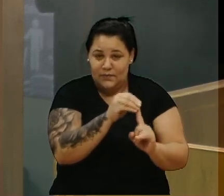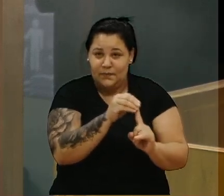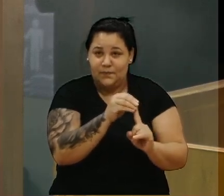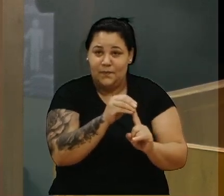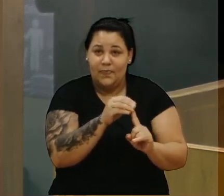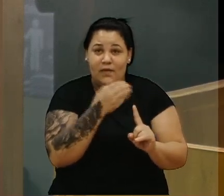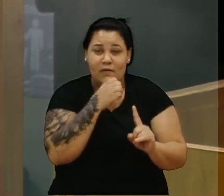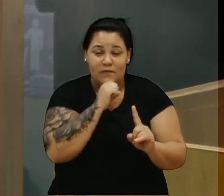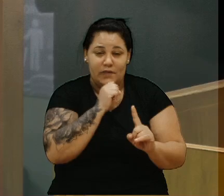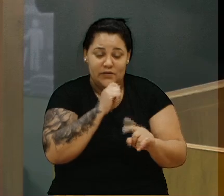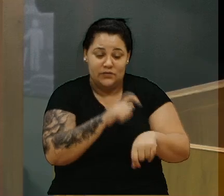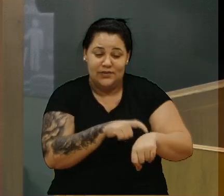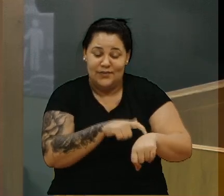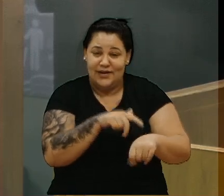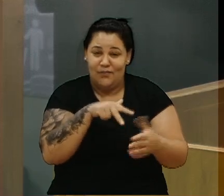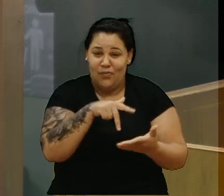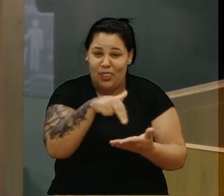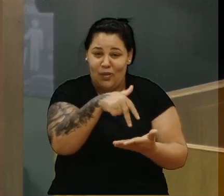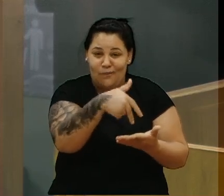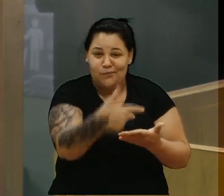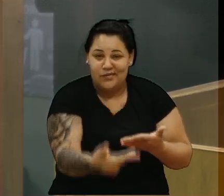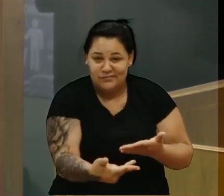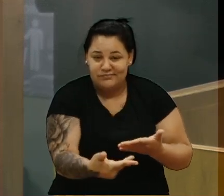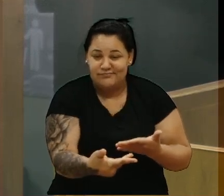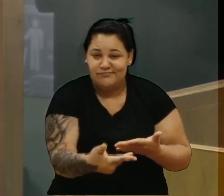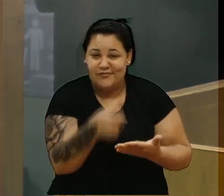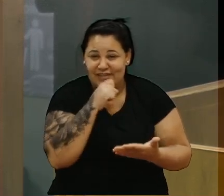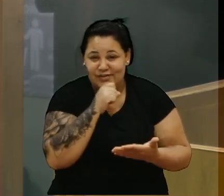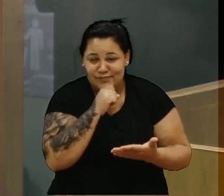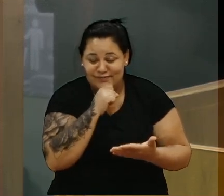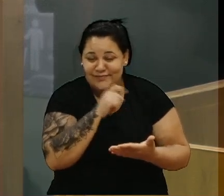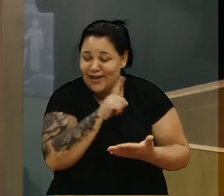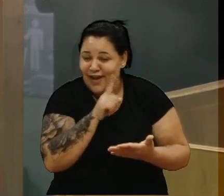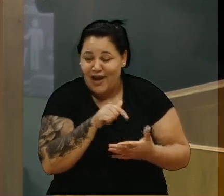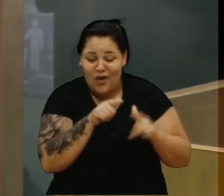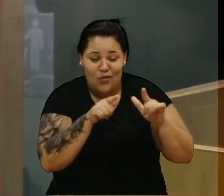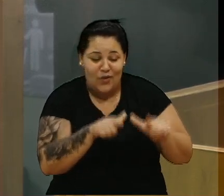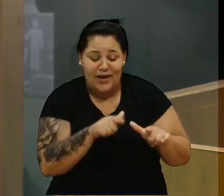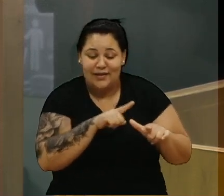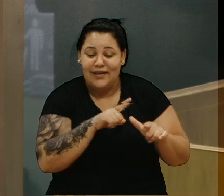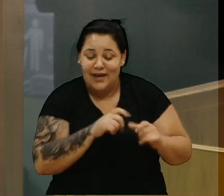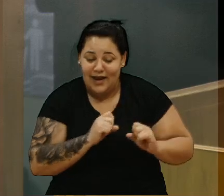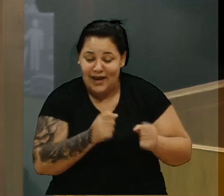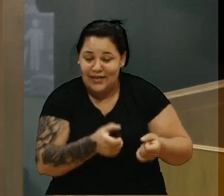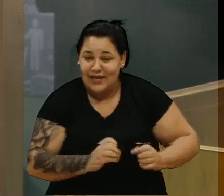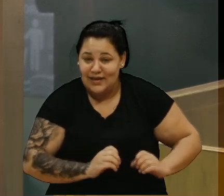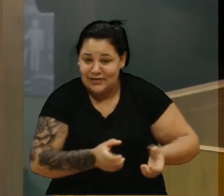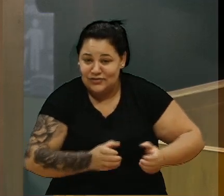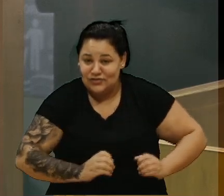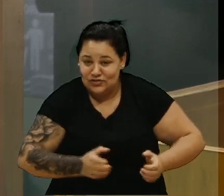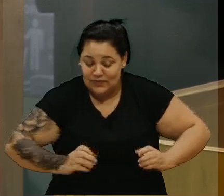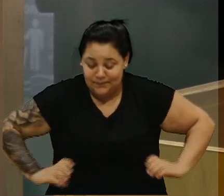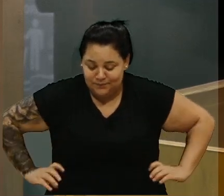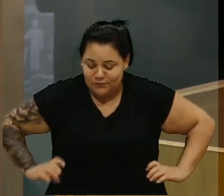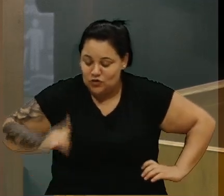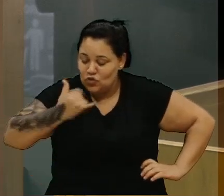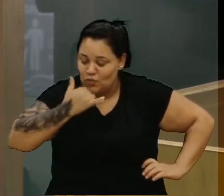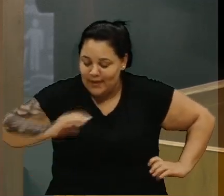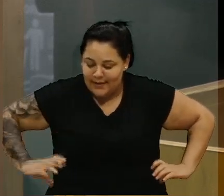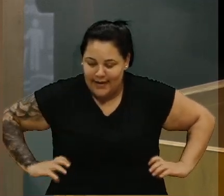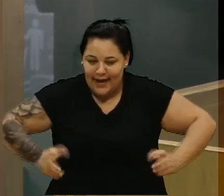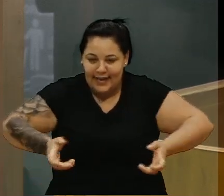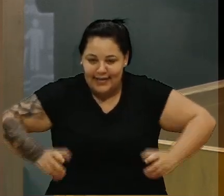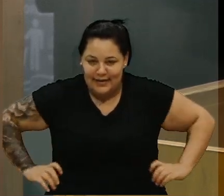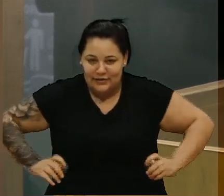presidente, caiu, se machucou. Então, lá é um lugar onde a gente tem cadeirantes, onde a gente tem uma grande população de